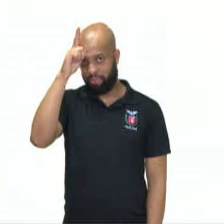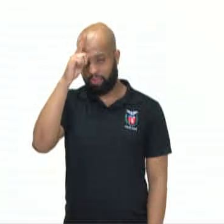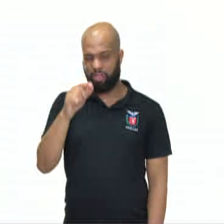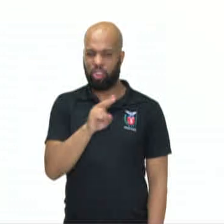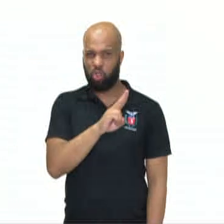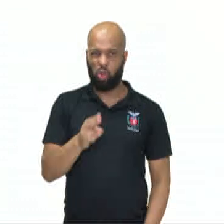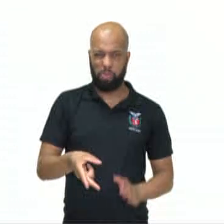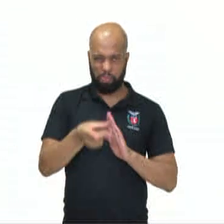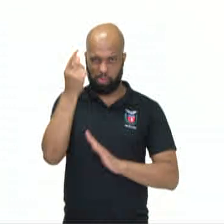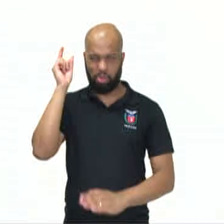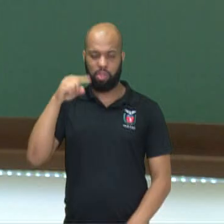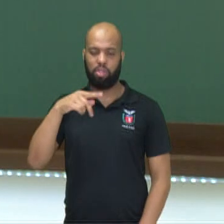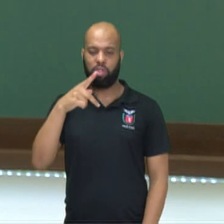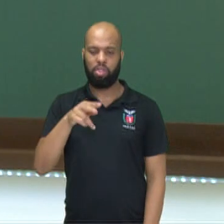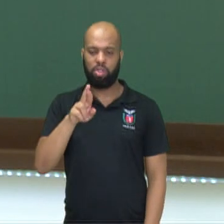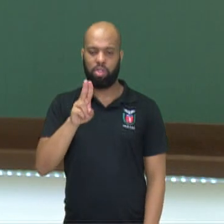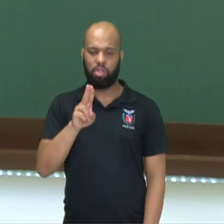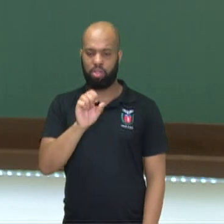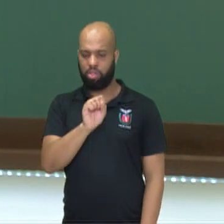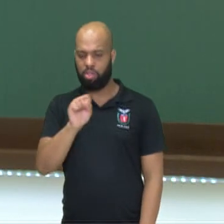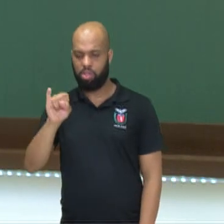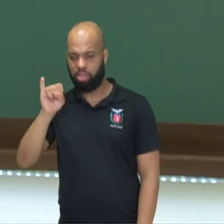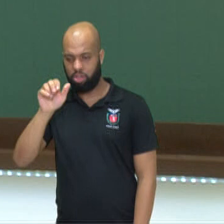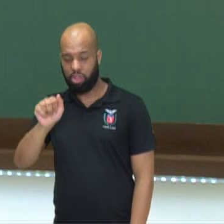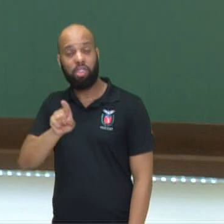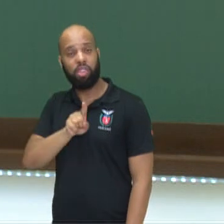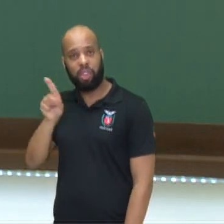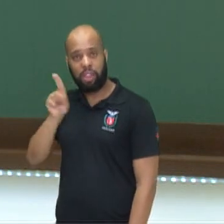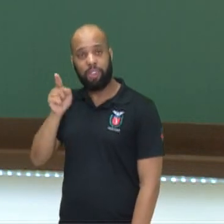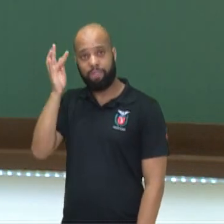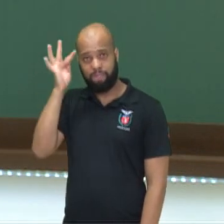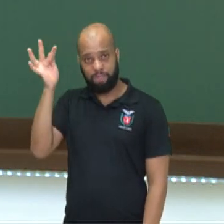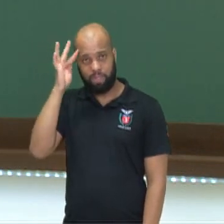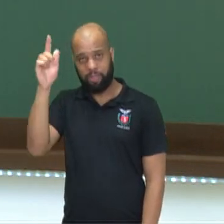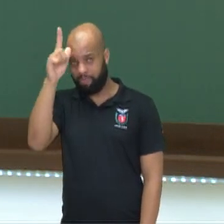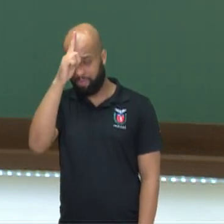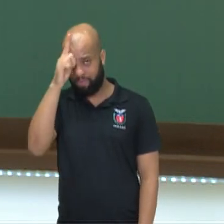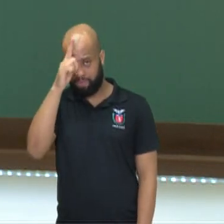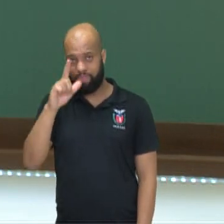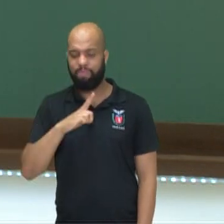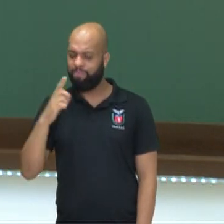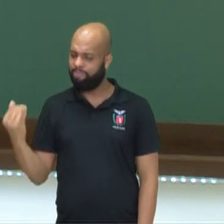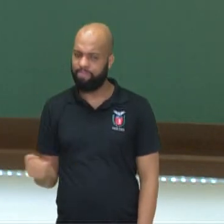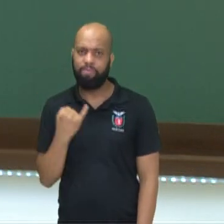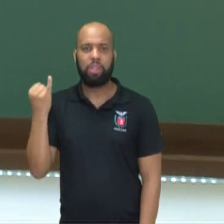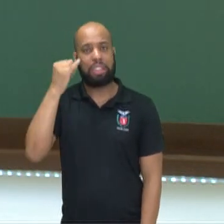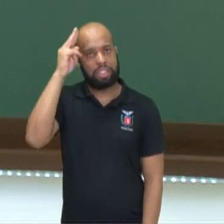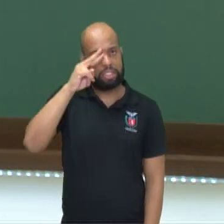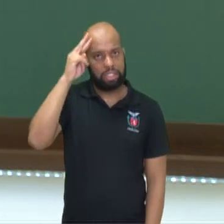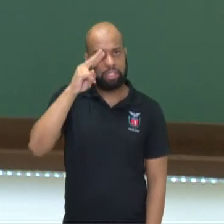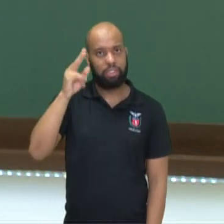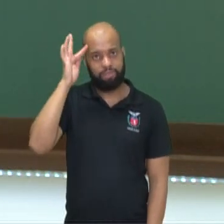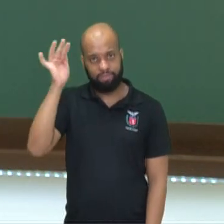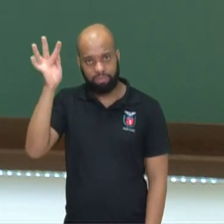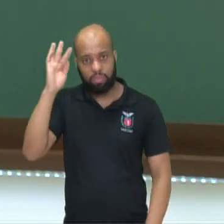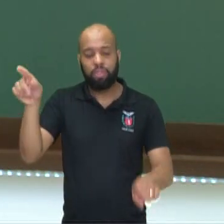filósofo alemão aí de bastante destaque, de muita importância na história da filosofia.